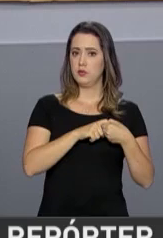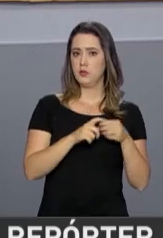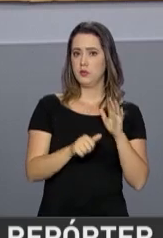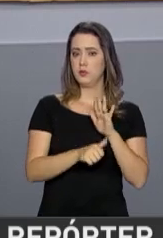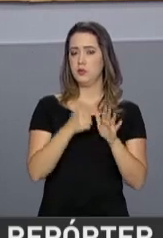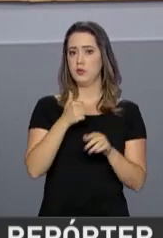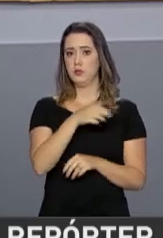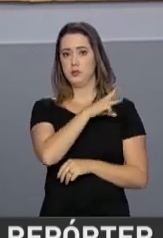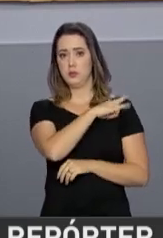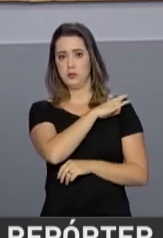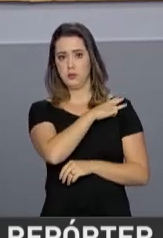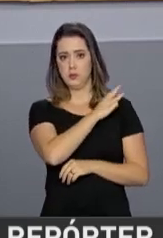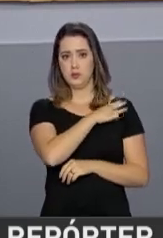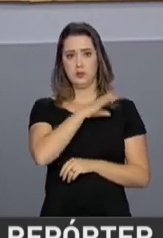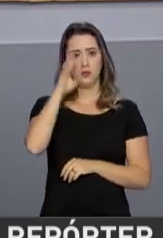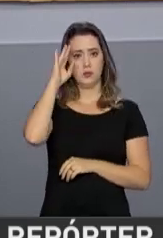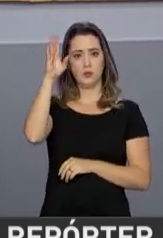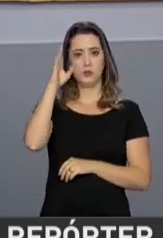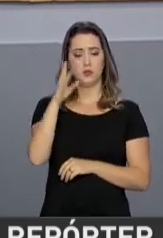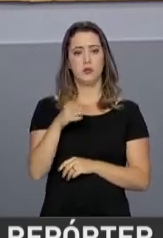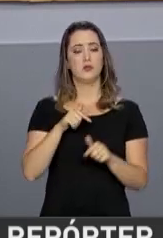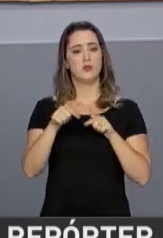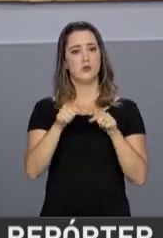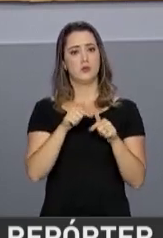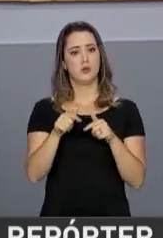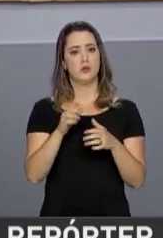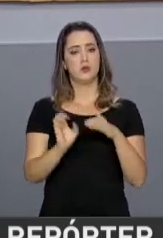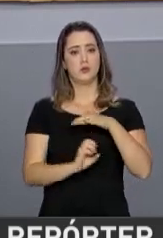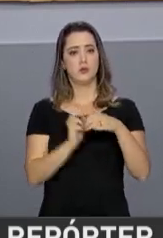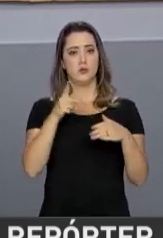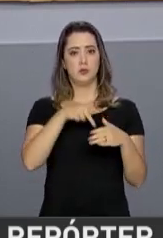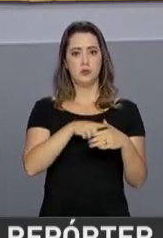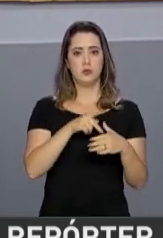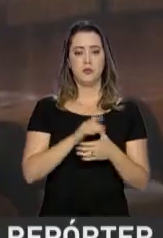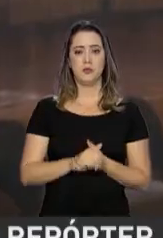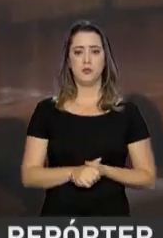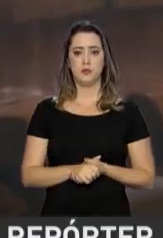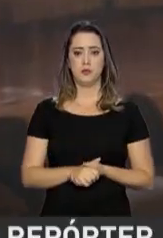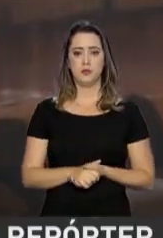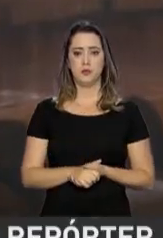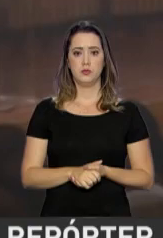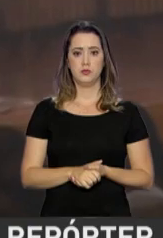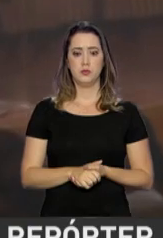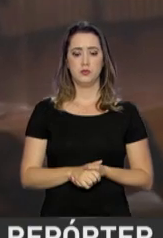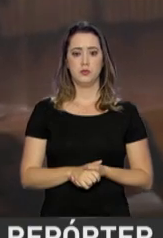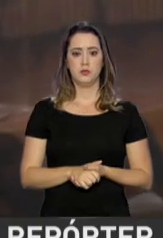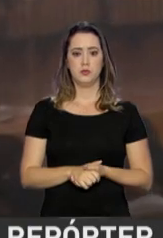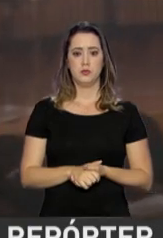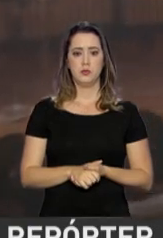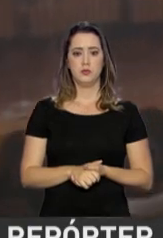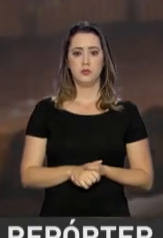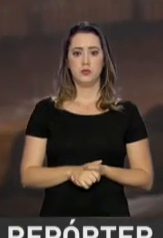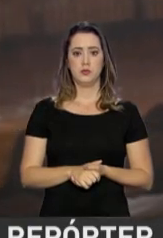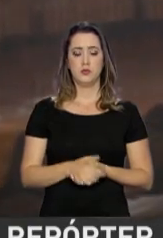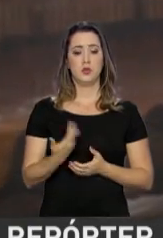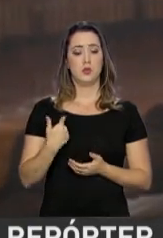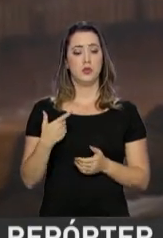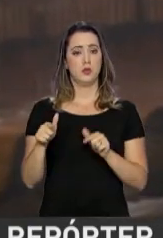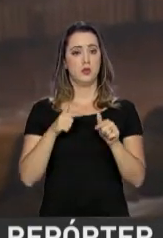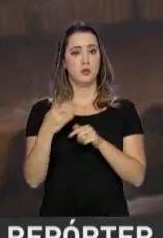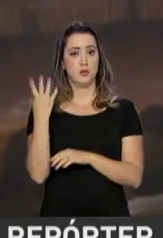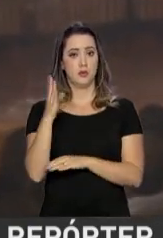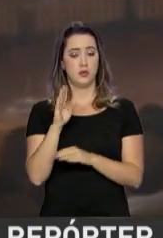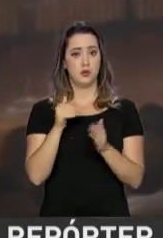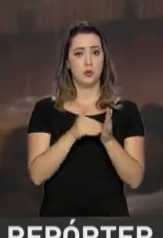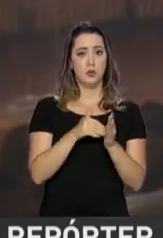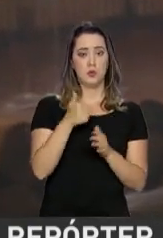primeiro ano do ensino médio e sonha trabalhar na petrobras trabalhava não era de 4 às 10 e chegava em casa